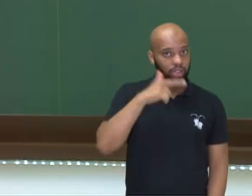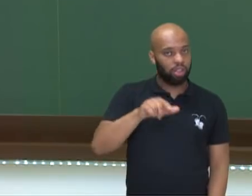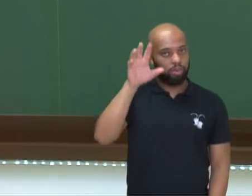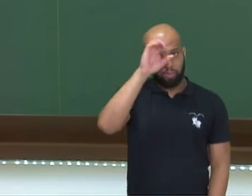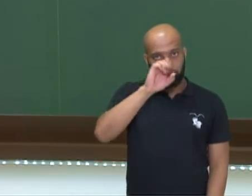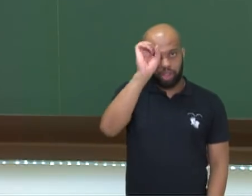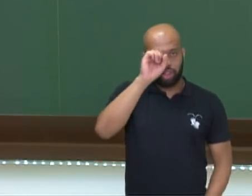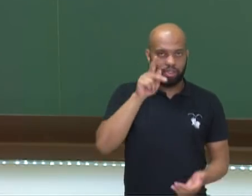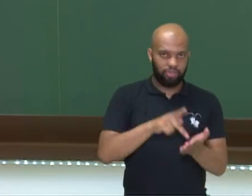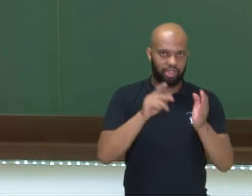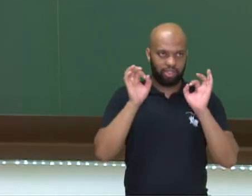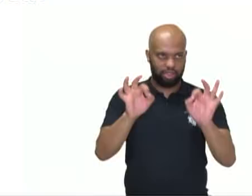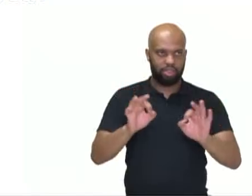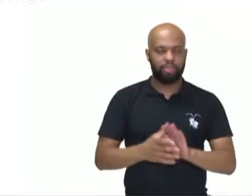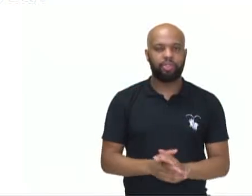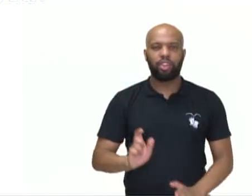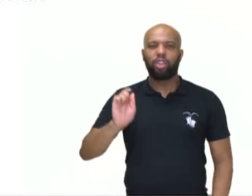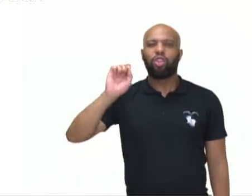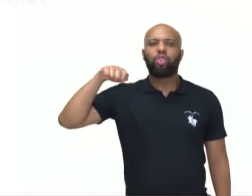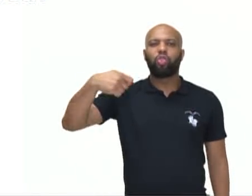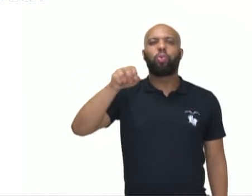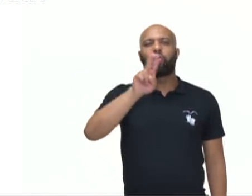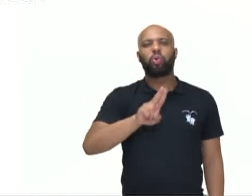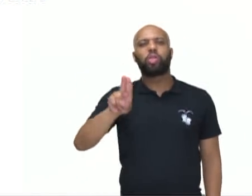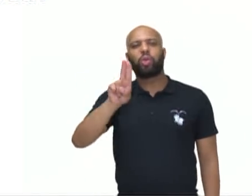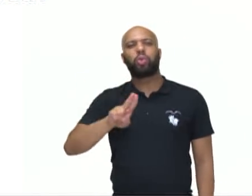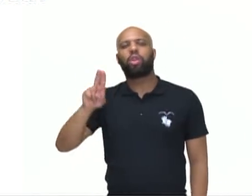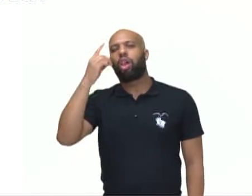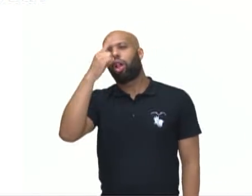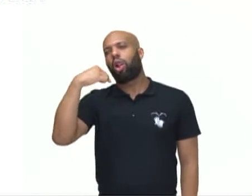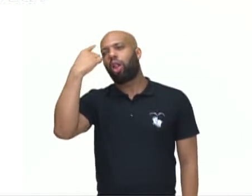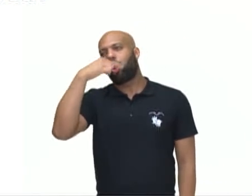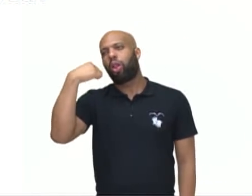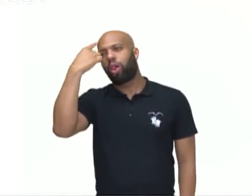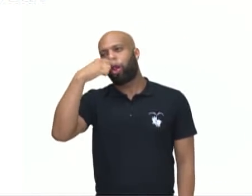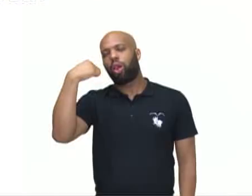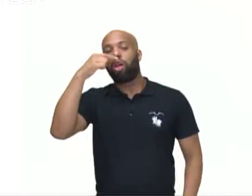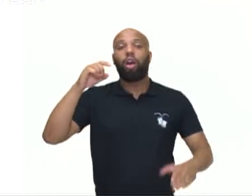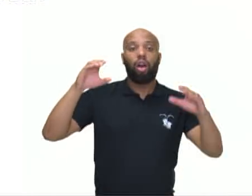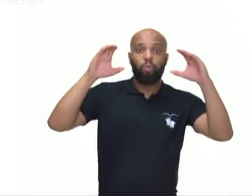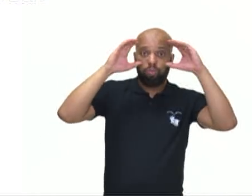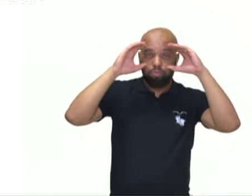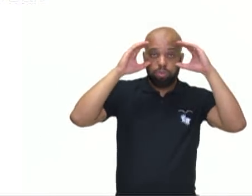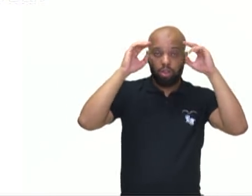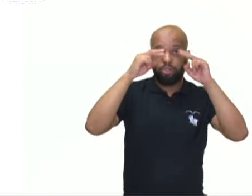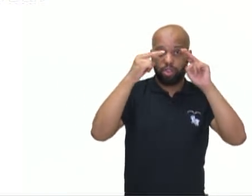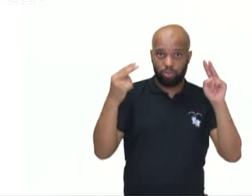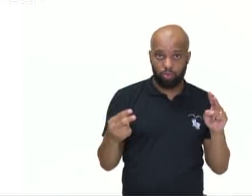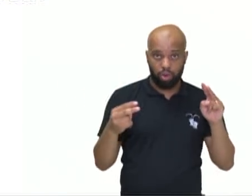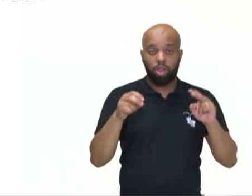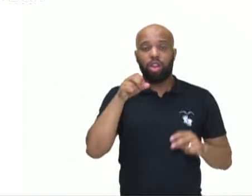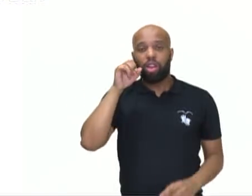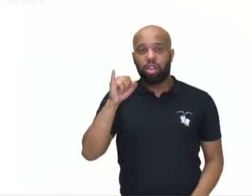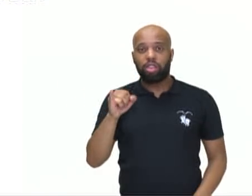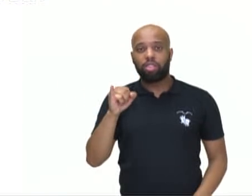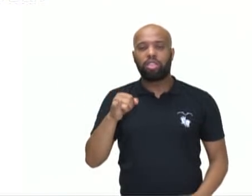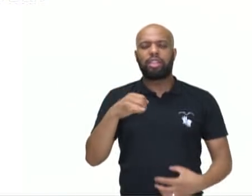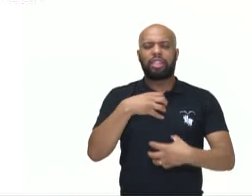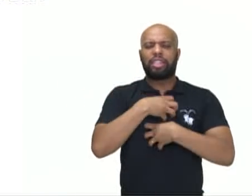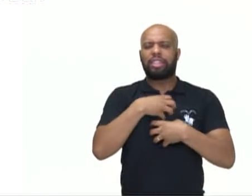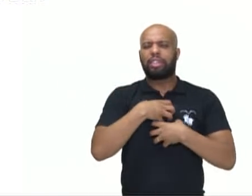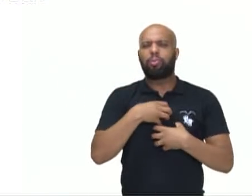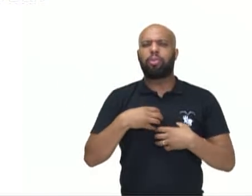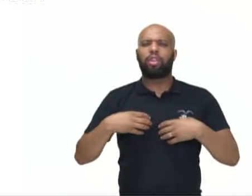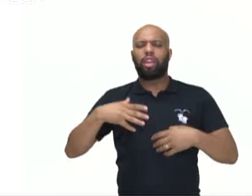a realidade virtual. Sobre o uso prolongado de óculos de realidade virtual. Se começarmos a sentir dor